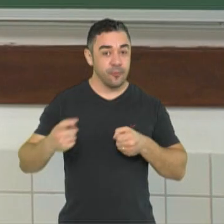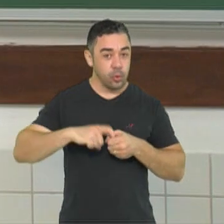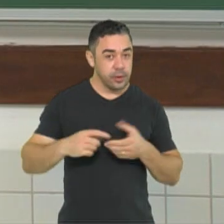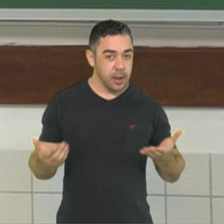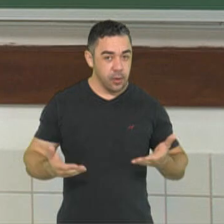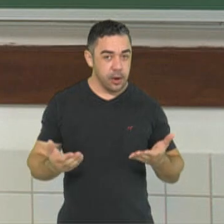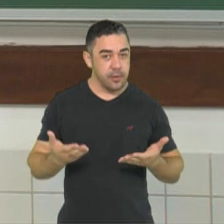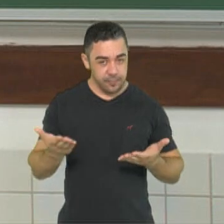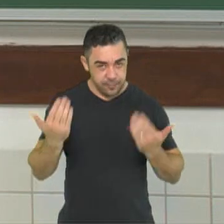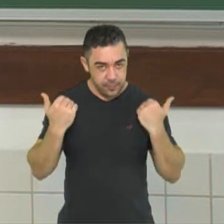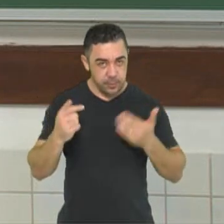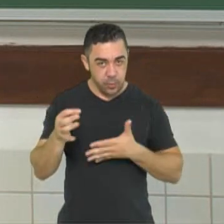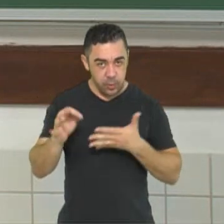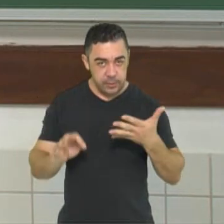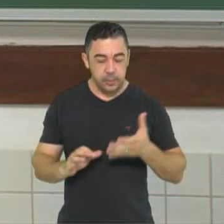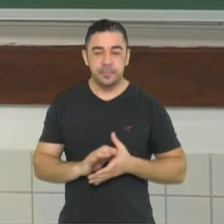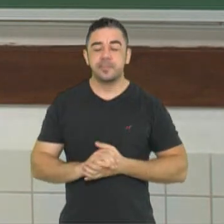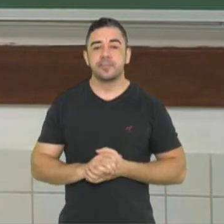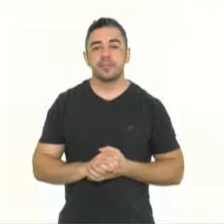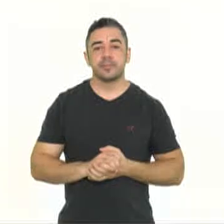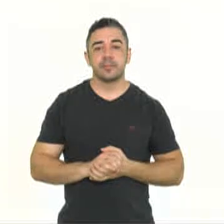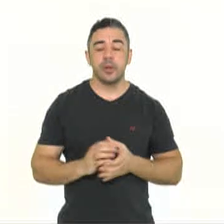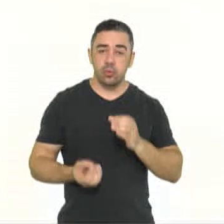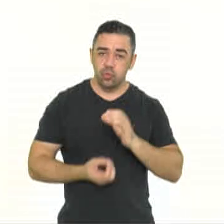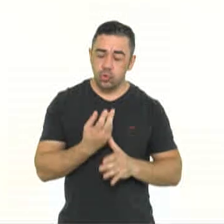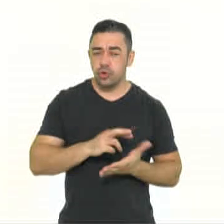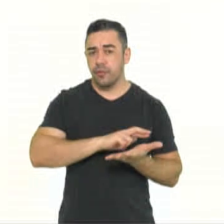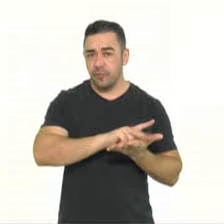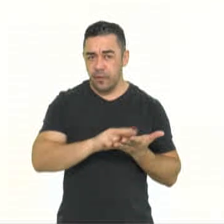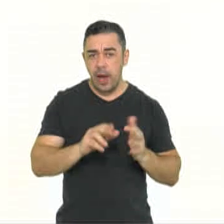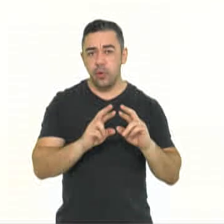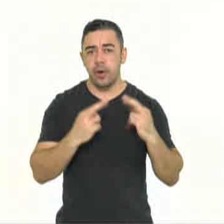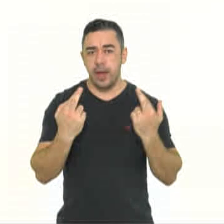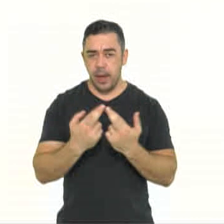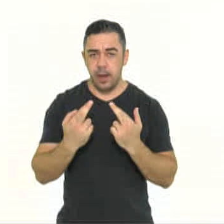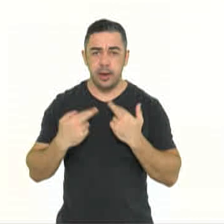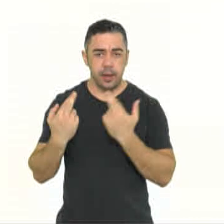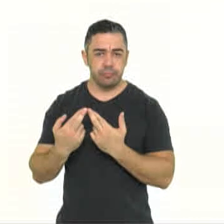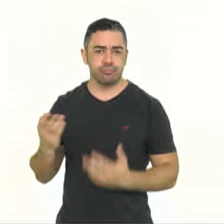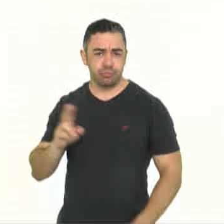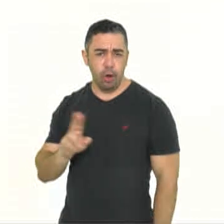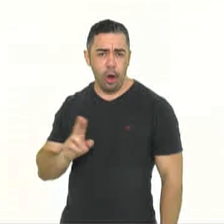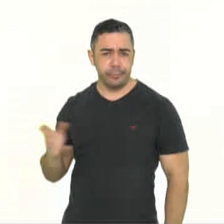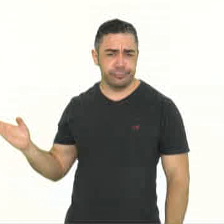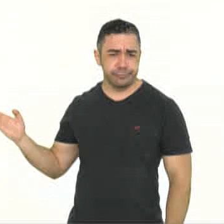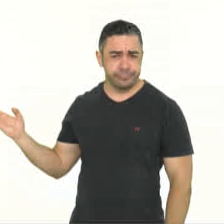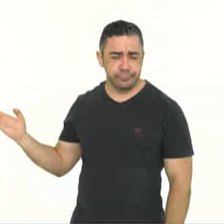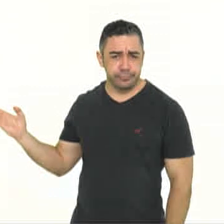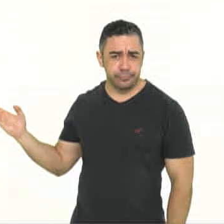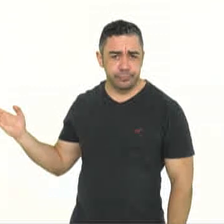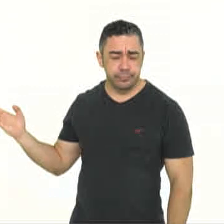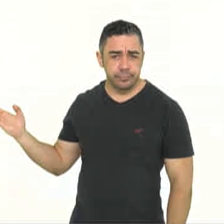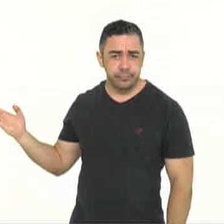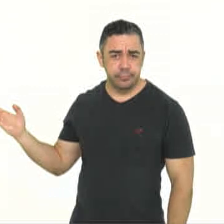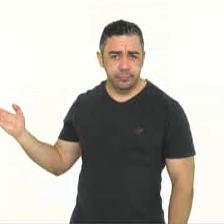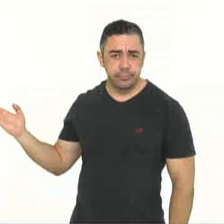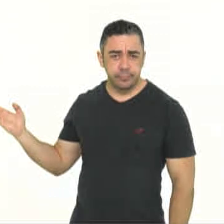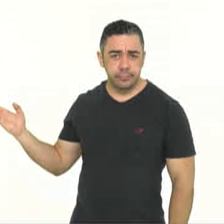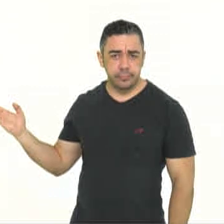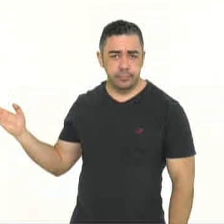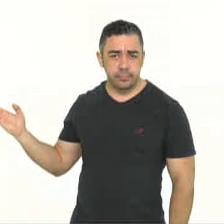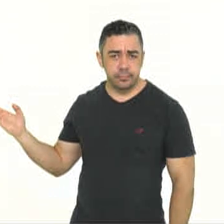Voltei, vamos corrigir juntos. Surgiram vários reinos, galera. Francos, vândalos, trogodos, suevos, vascões,